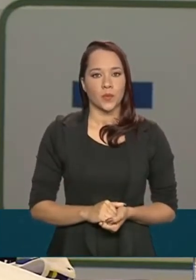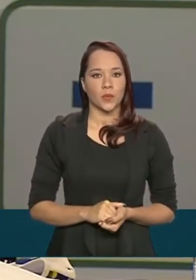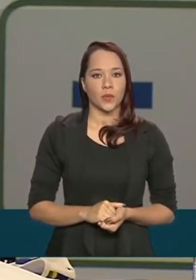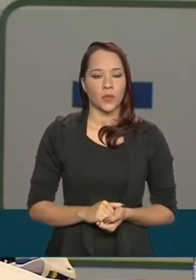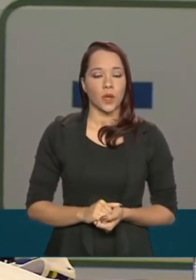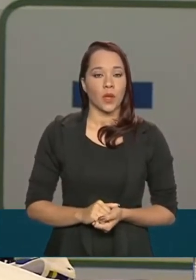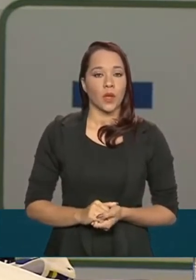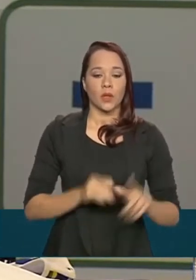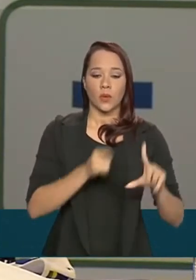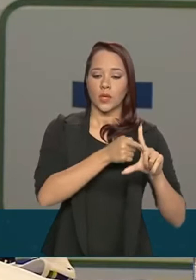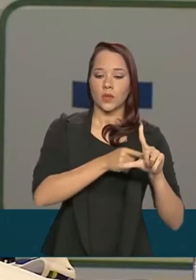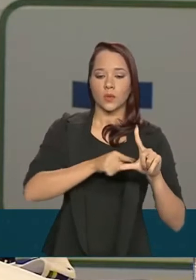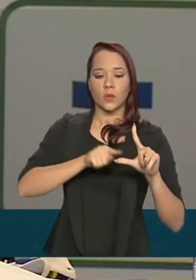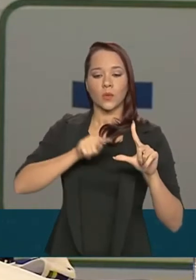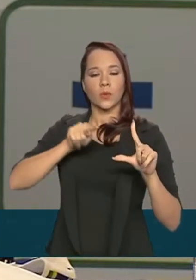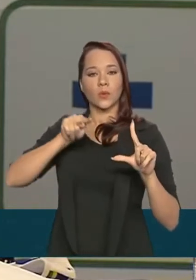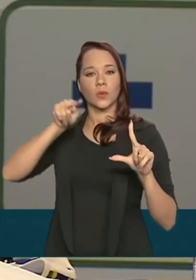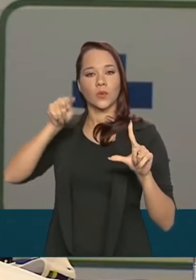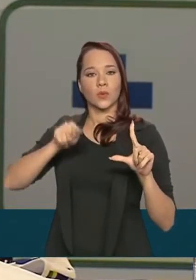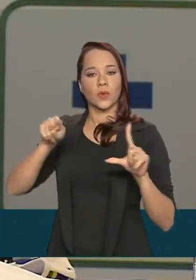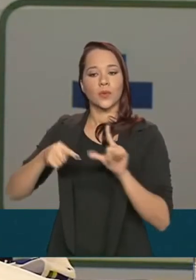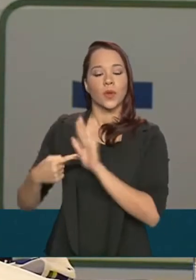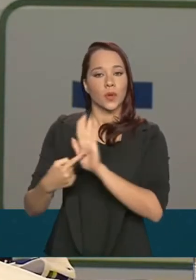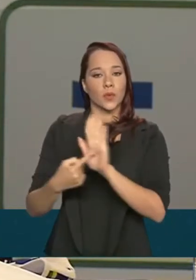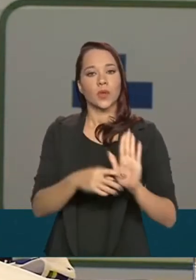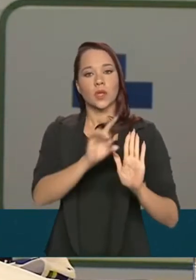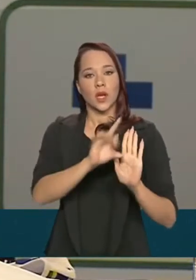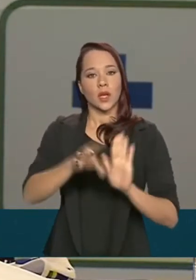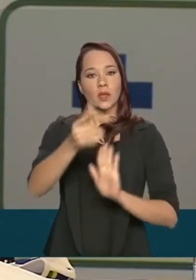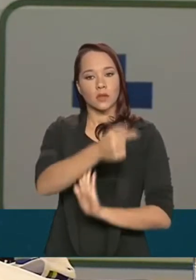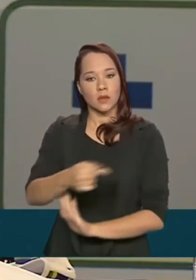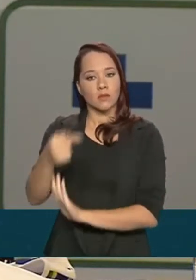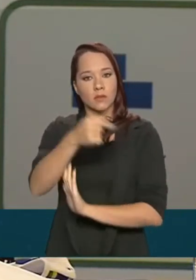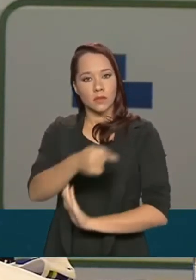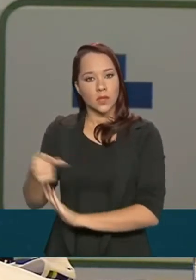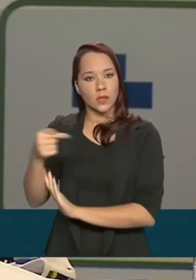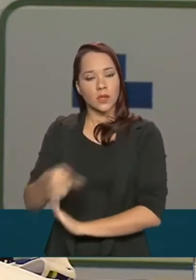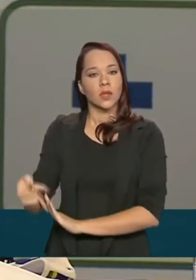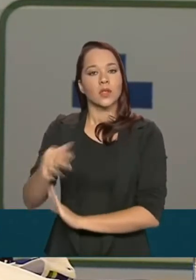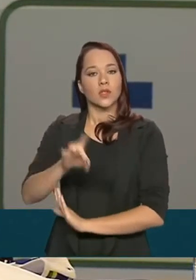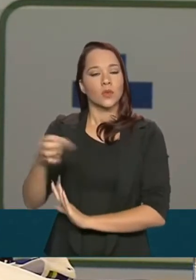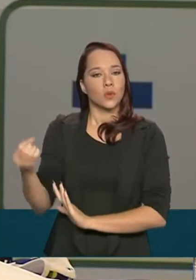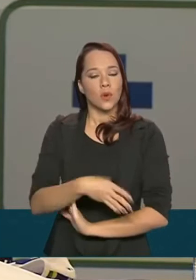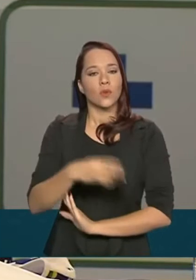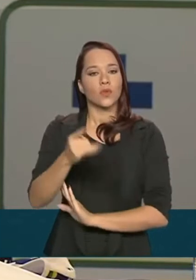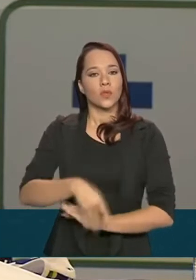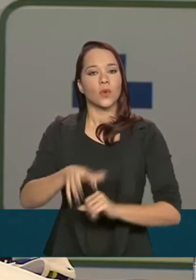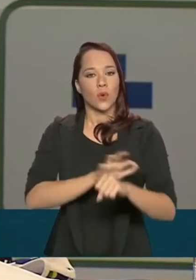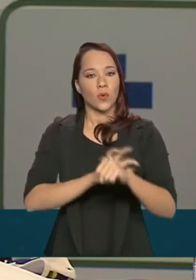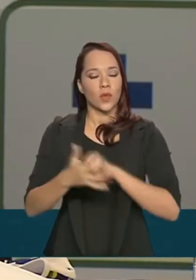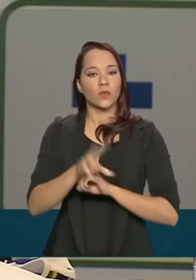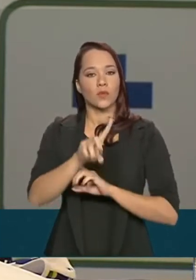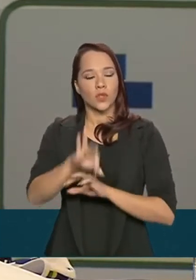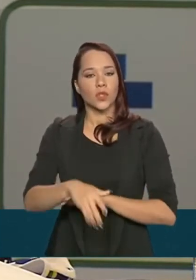Essa é a curva, né, a curva que a gente mostra a cada semana de casos novos da Covid-19 por data